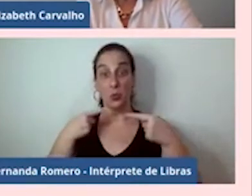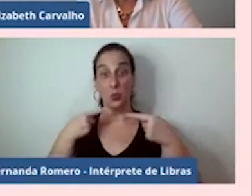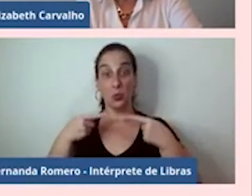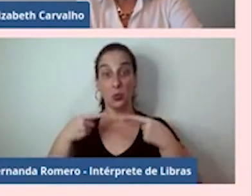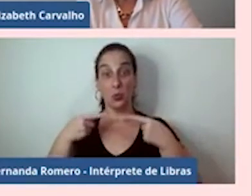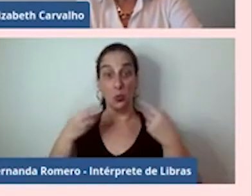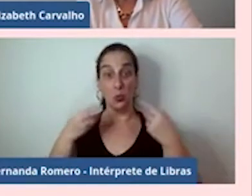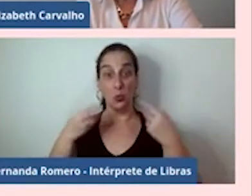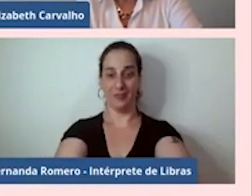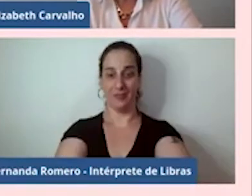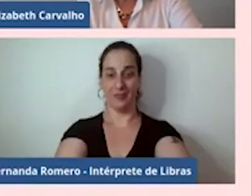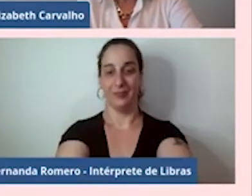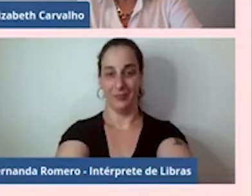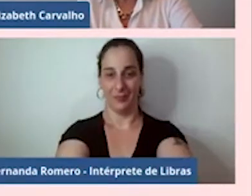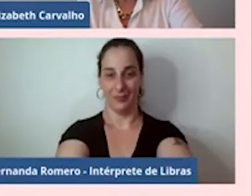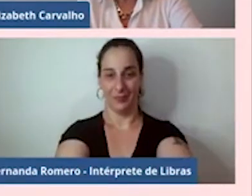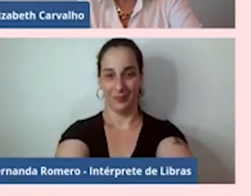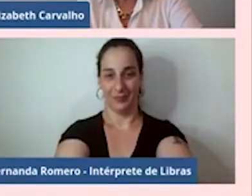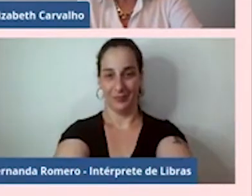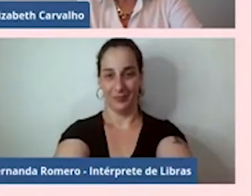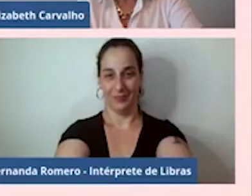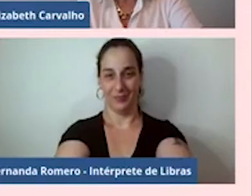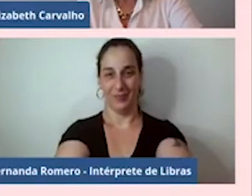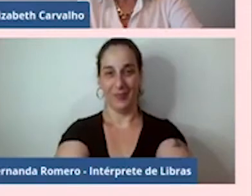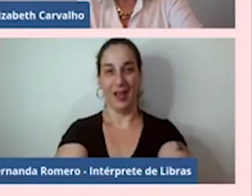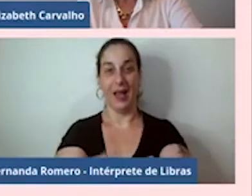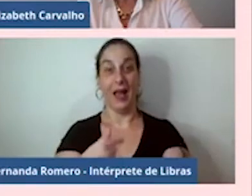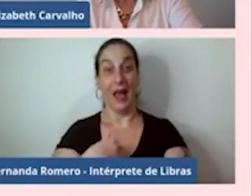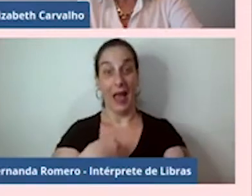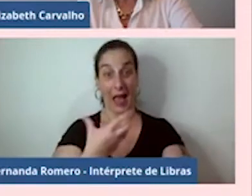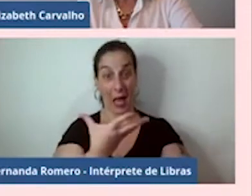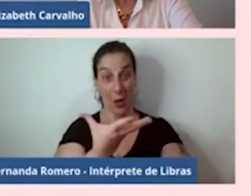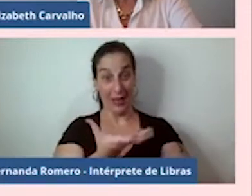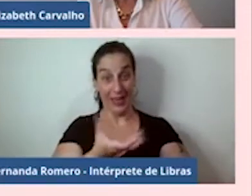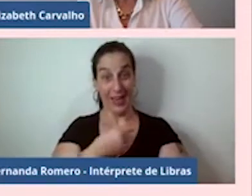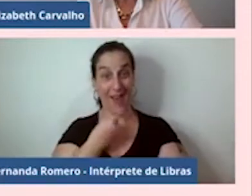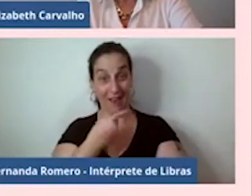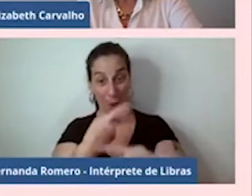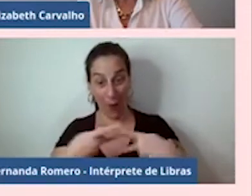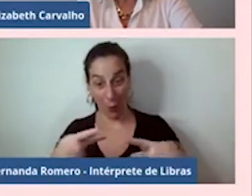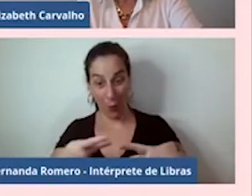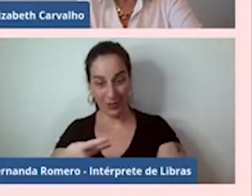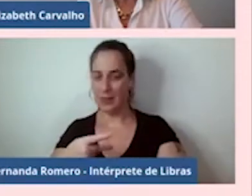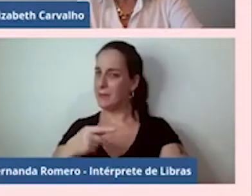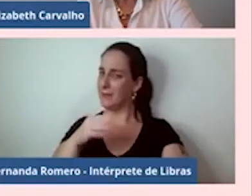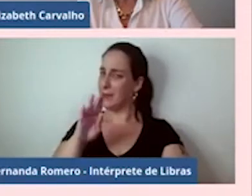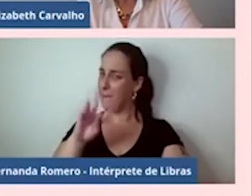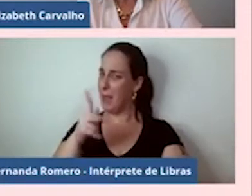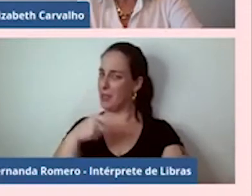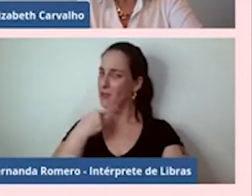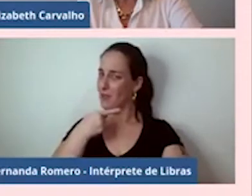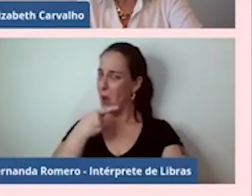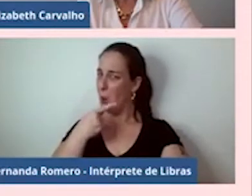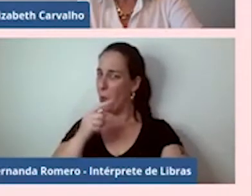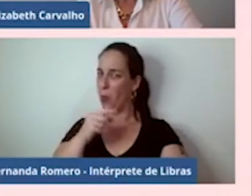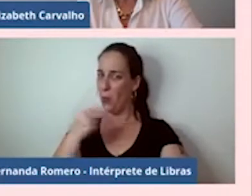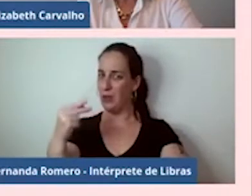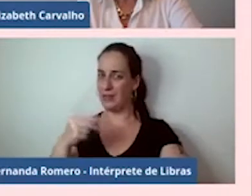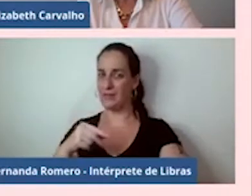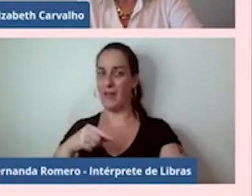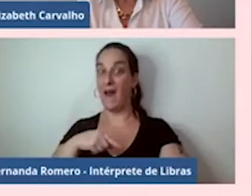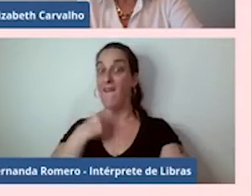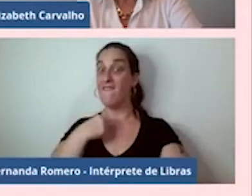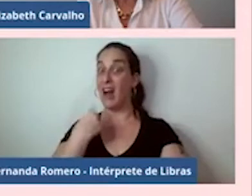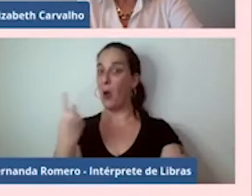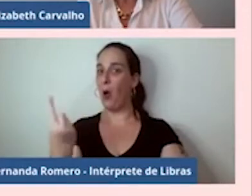Eu queria comentar uma fala da Beth ali, né? Porque ela tocou num assunto que para mim é muito sensível, porque ela falou sobre